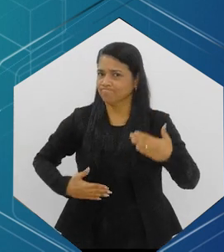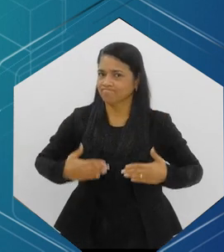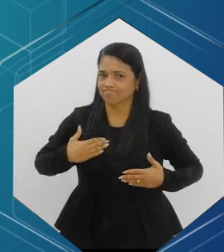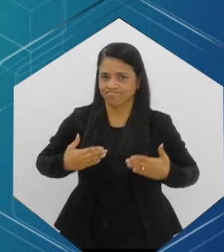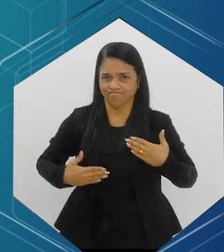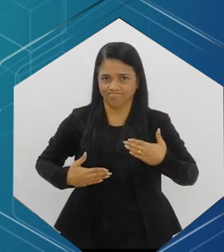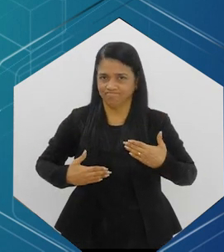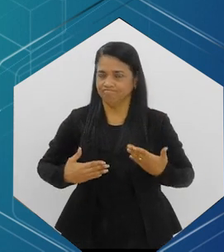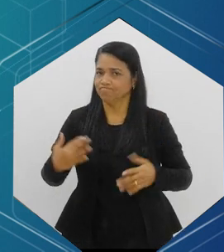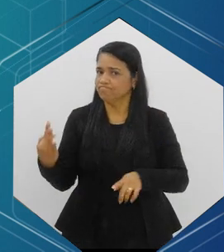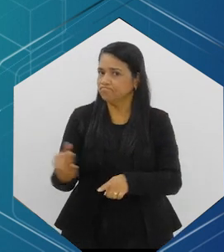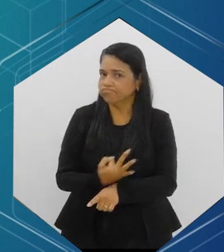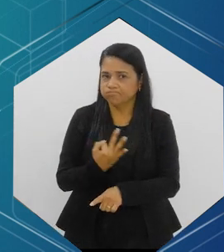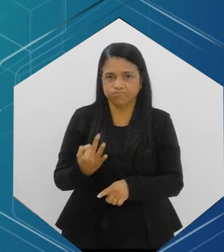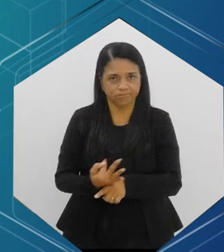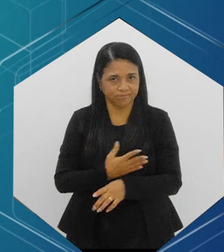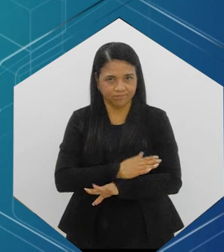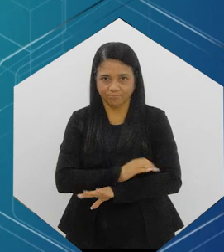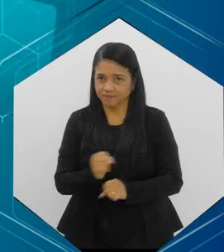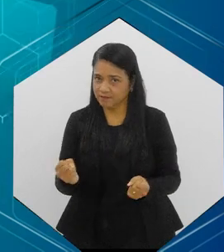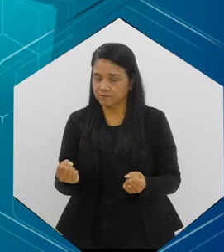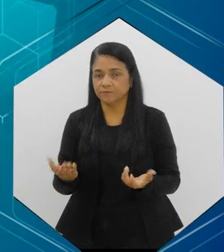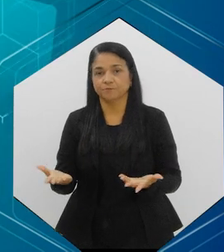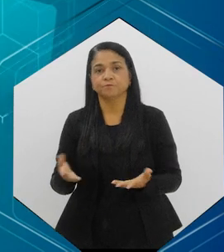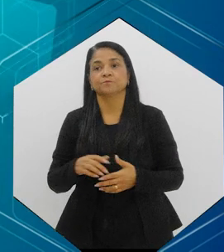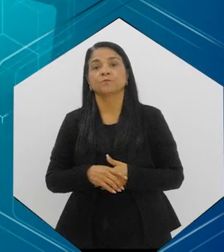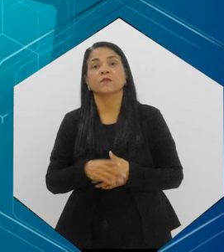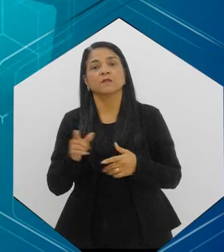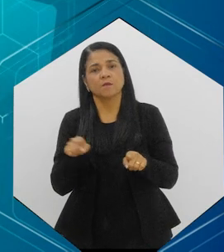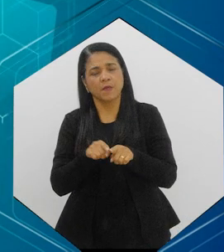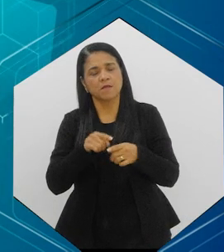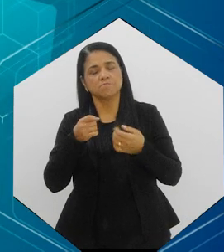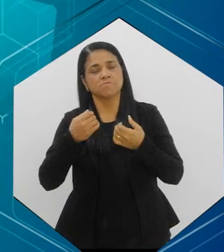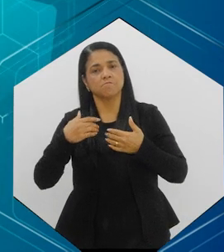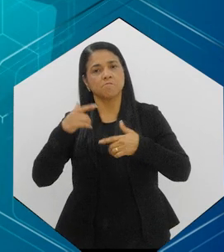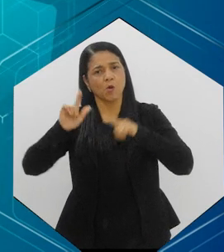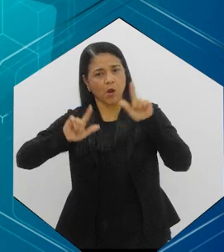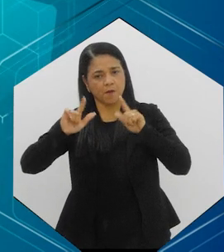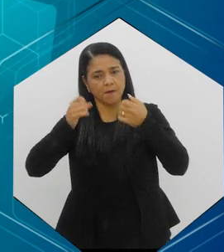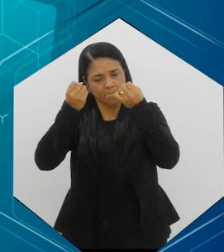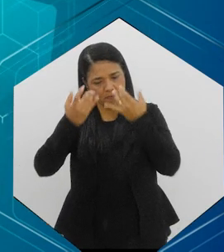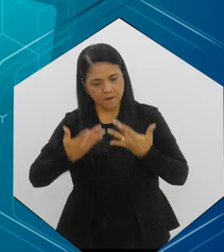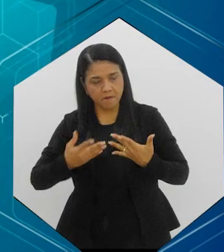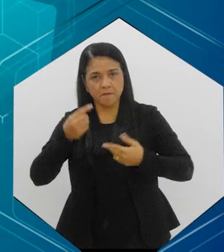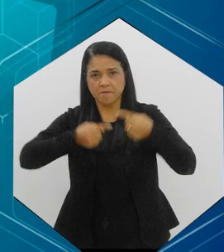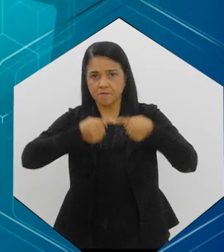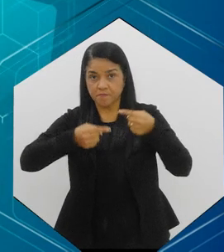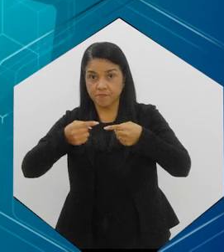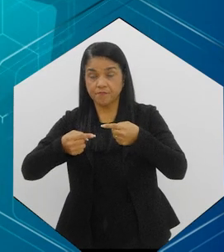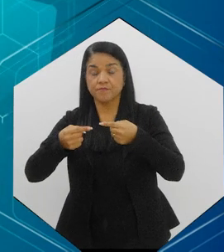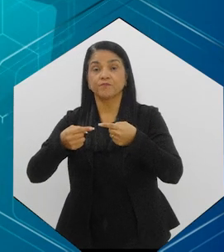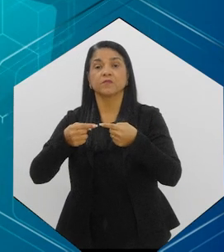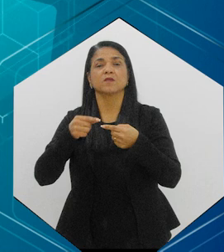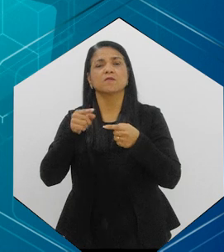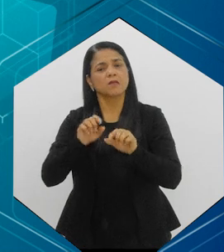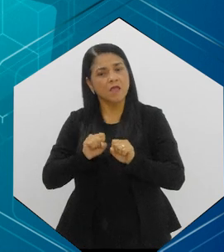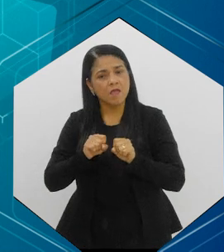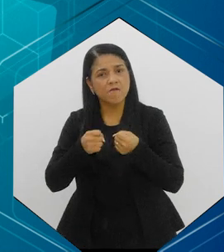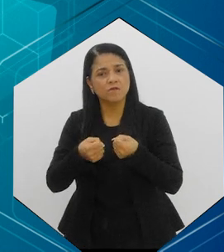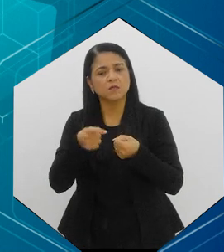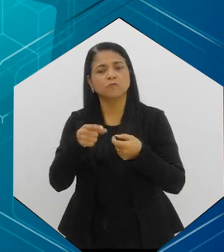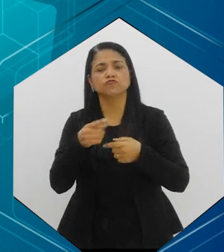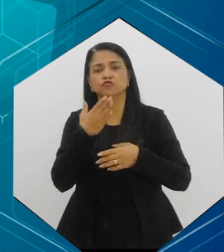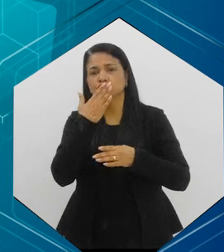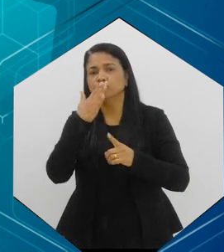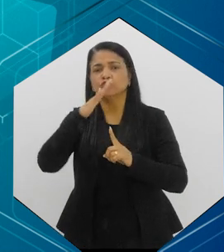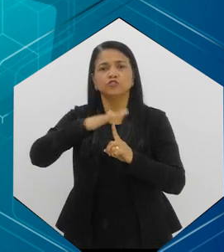poderia suportar. A gente vai destrinchar mais ao longo do programa sobre essas causas, mas eu queria reforçar com a senhora sobre esse tipo